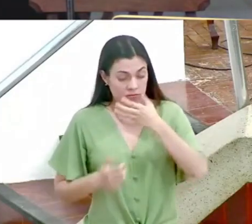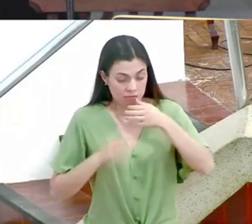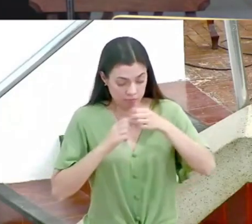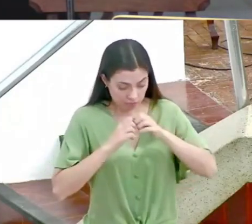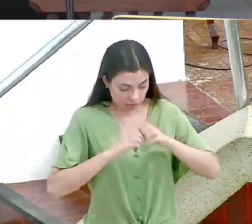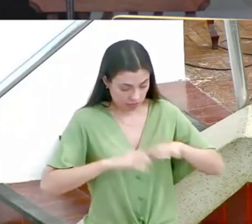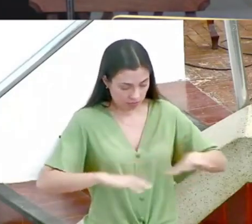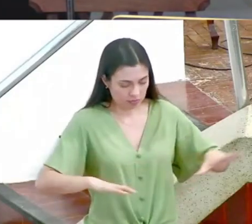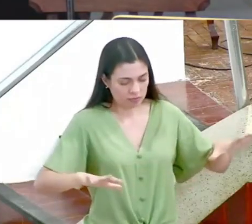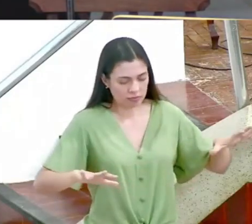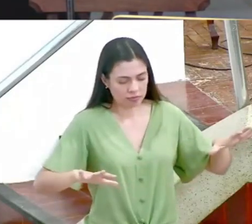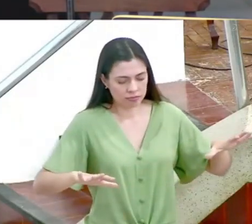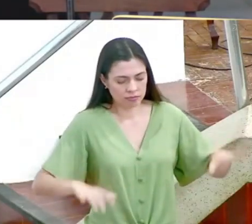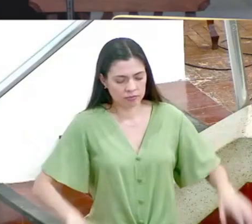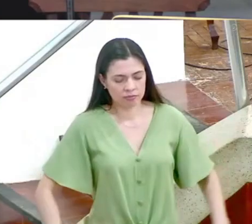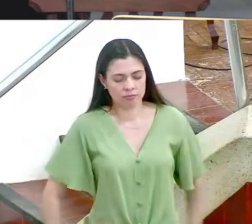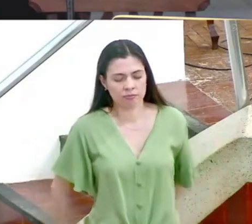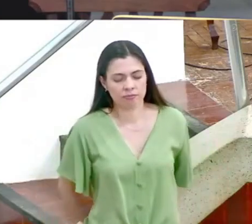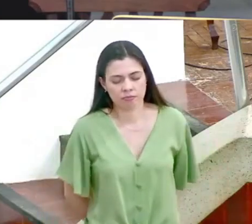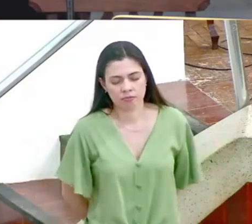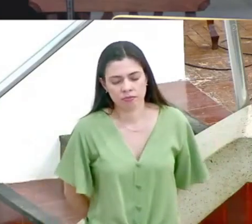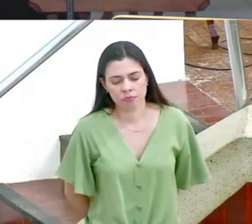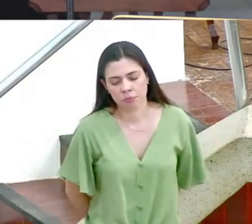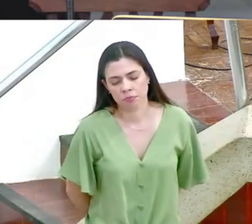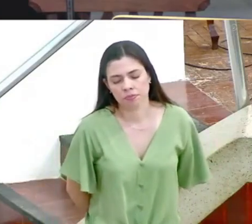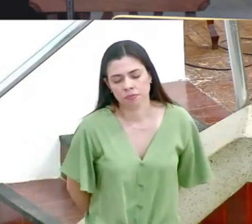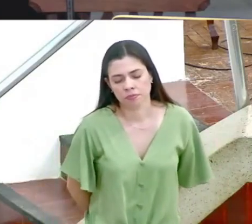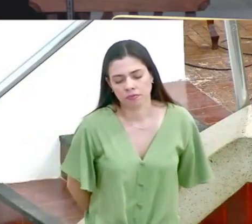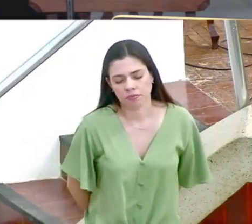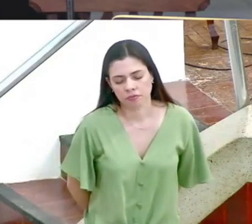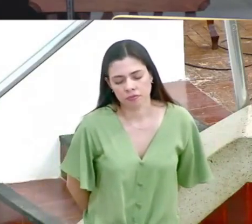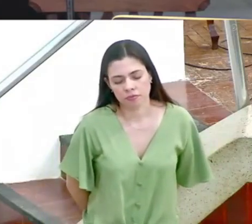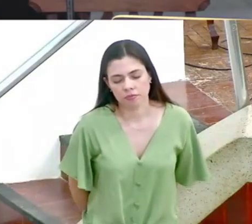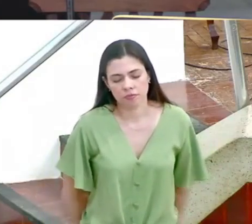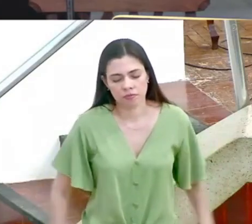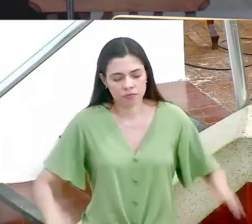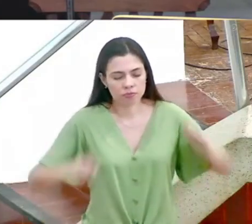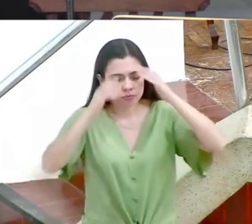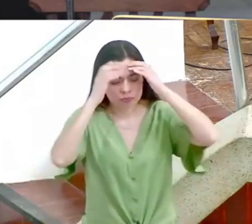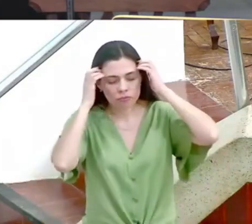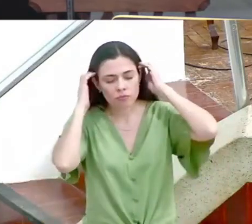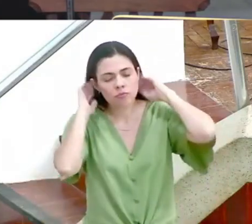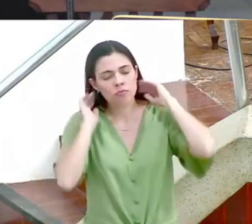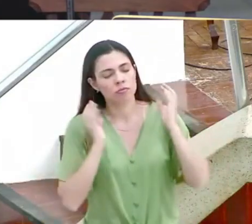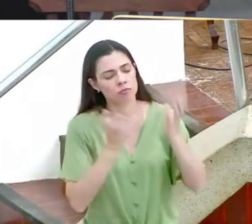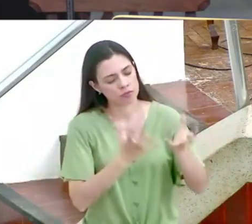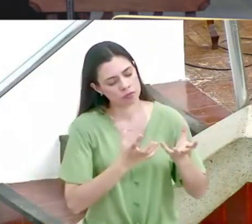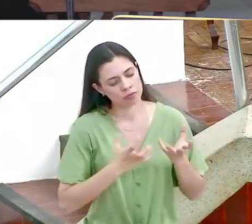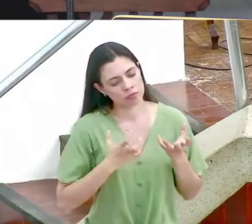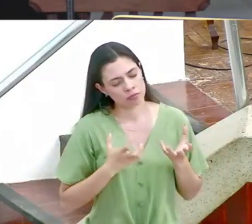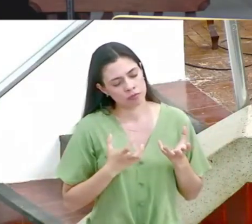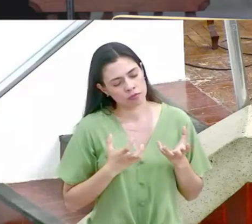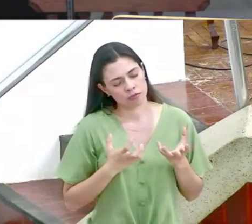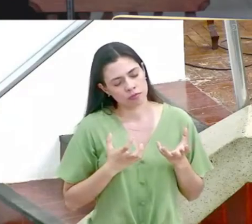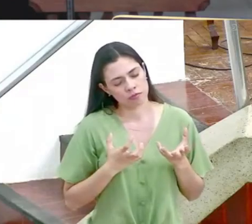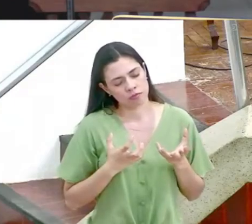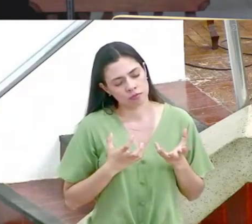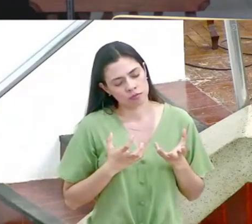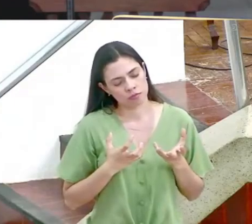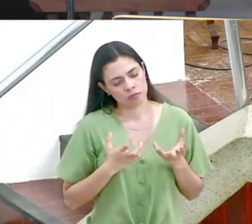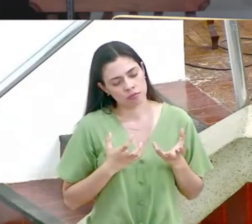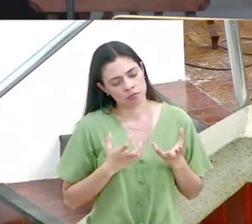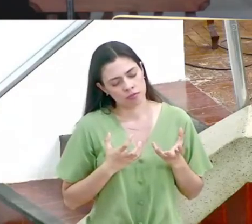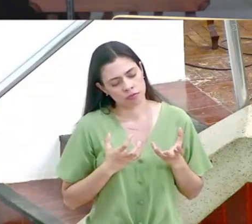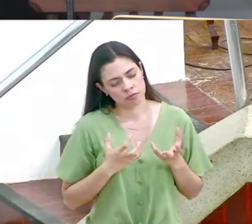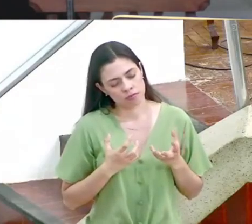possamos ir onde quer que estejamos queremos que essa mensagem faça